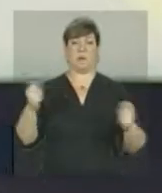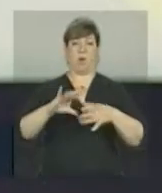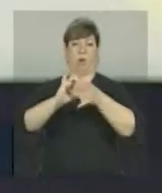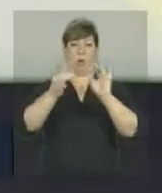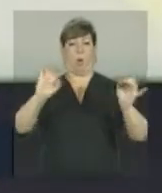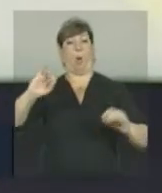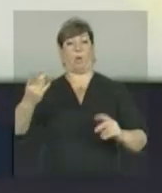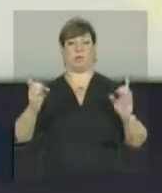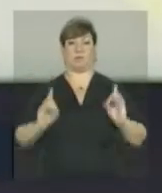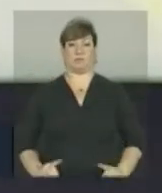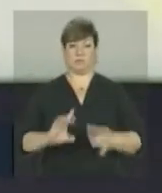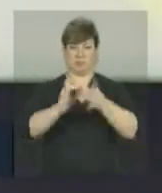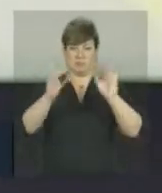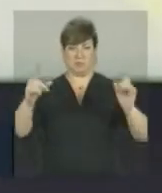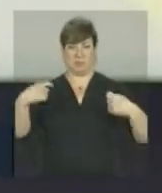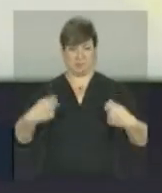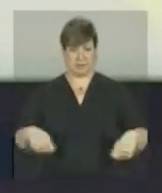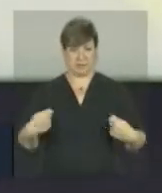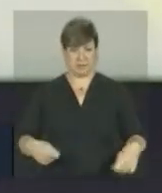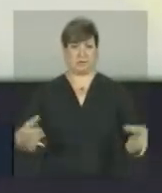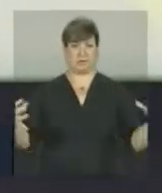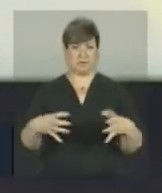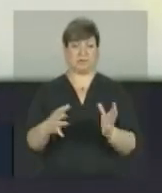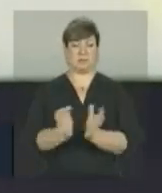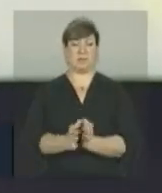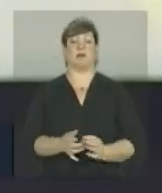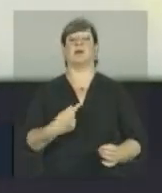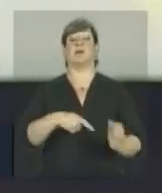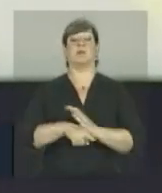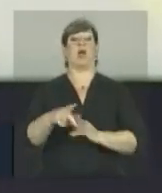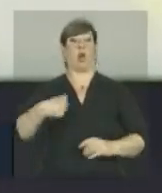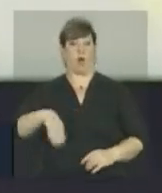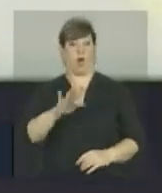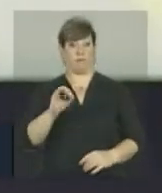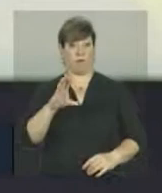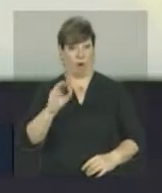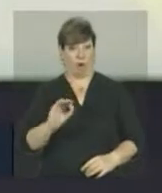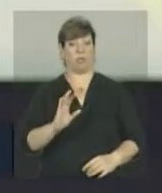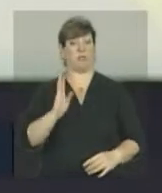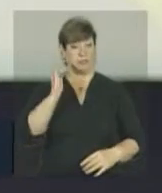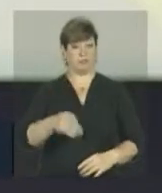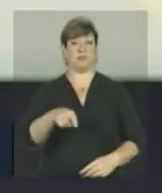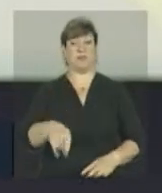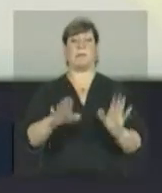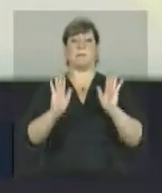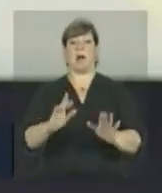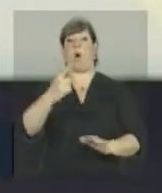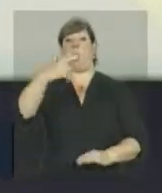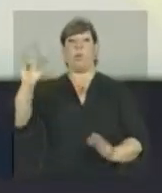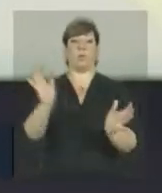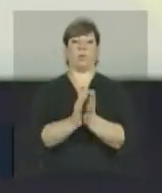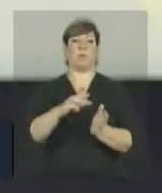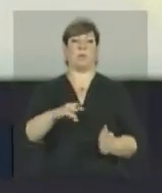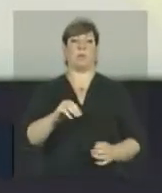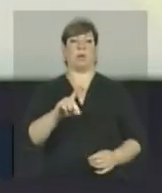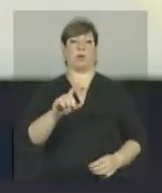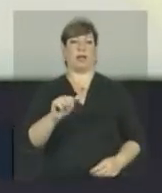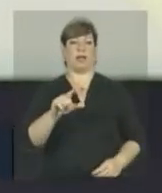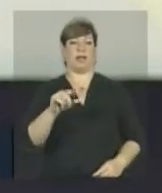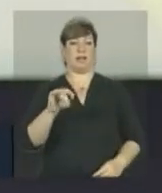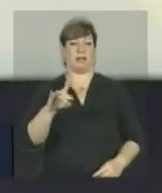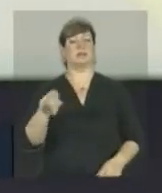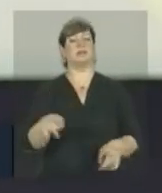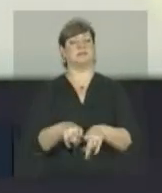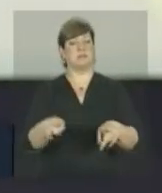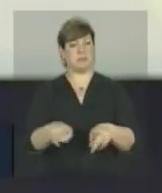paralímpico. Não, o nosso foco é o esporte olímpico e paralímpico, mas as outras modalidades também são contempladas. Nós reservamos 15%